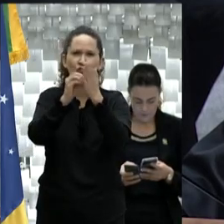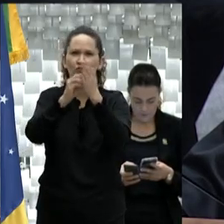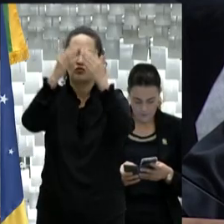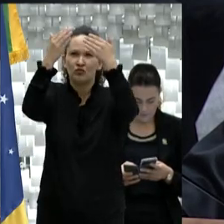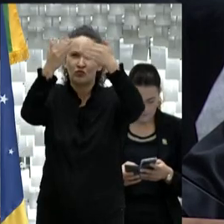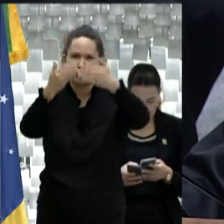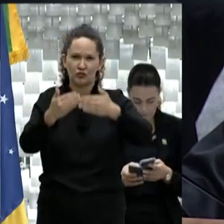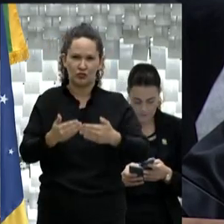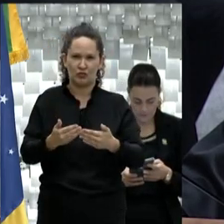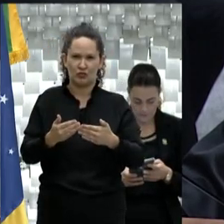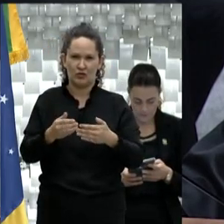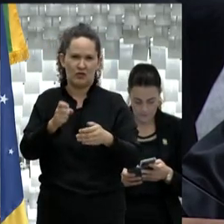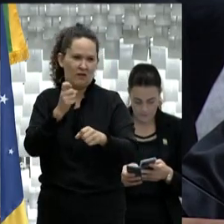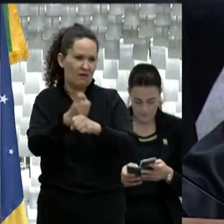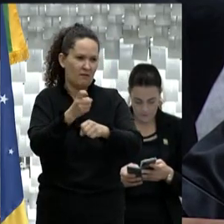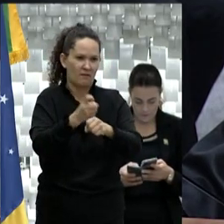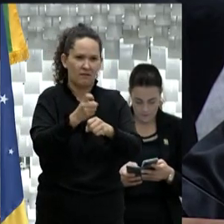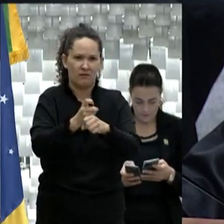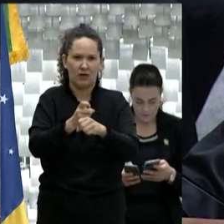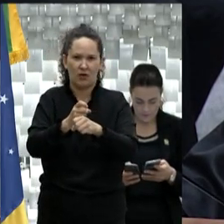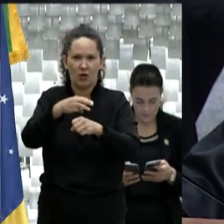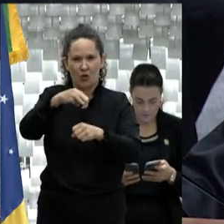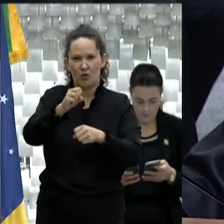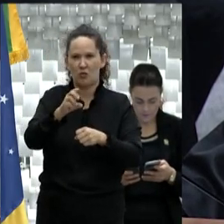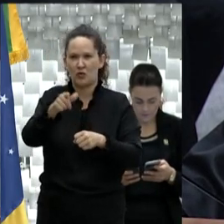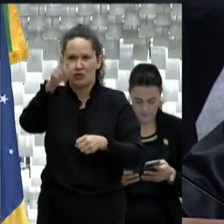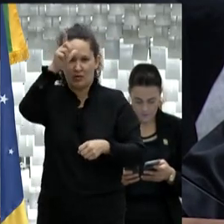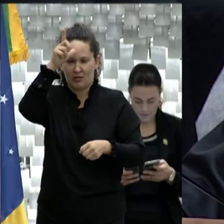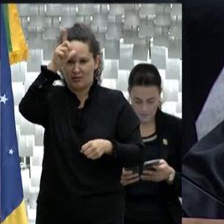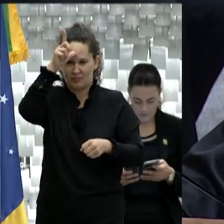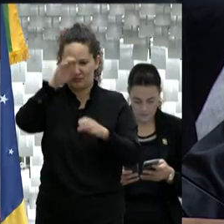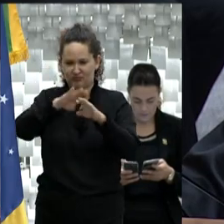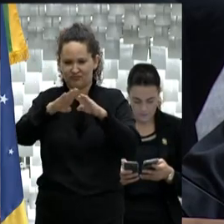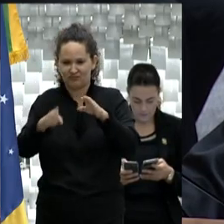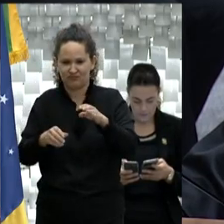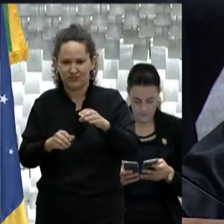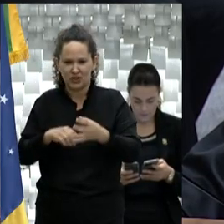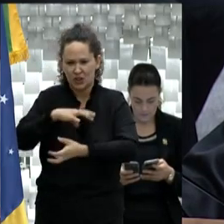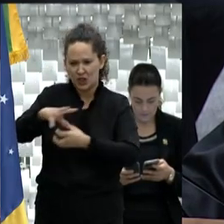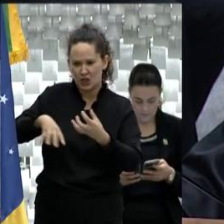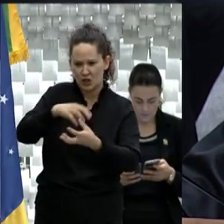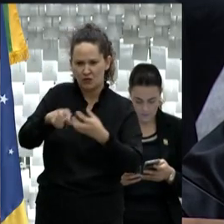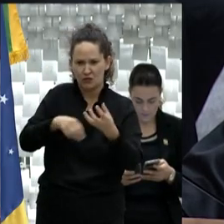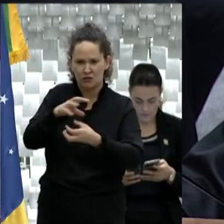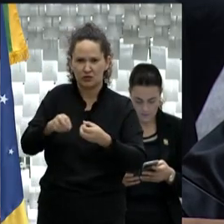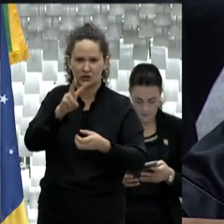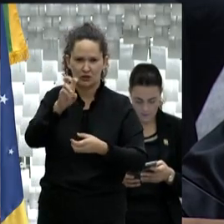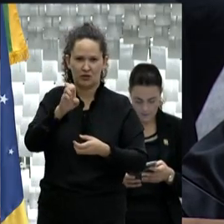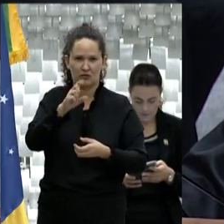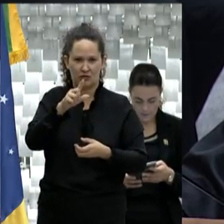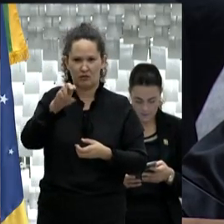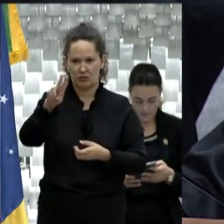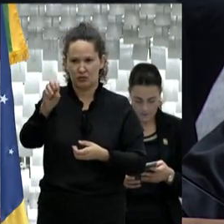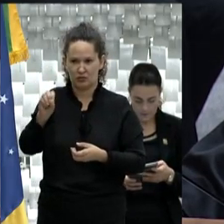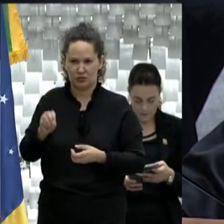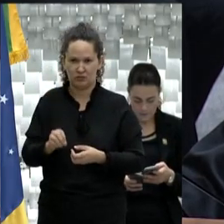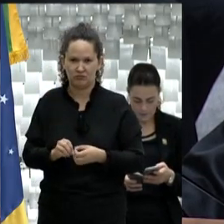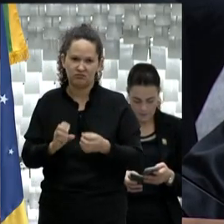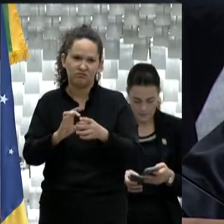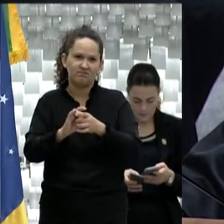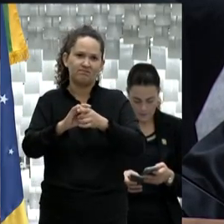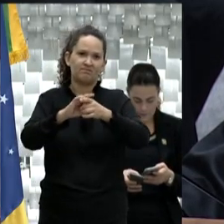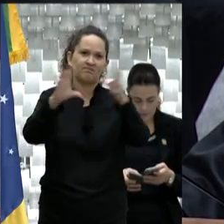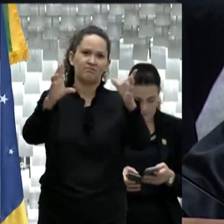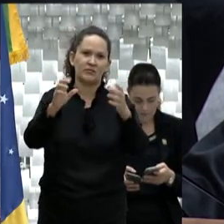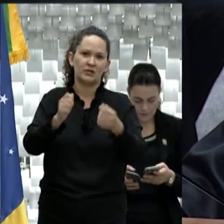Hungria, a queda do Muro de Berlim na Alemanha, a Revolução de Veludo na Tchecoslováquia, a libertação